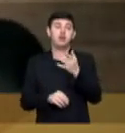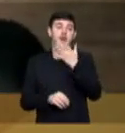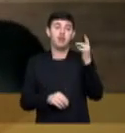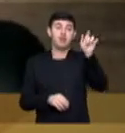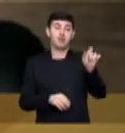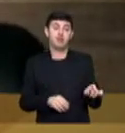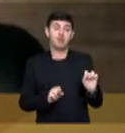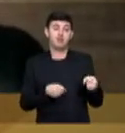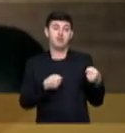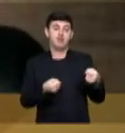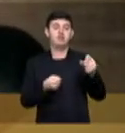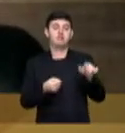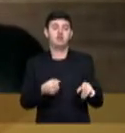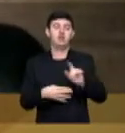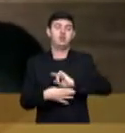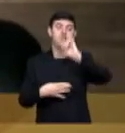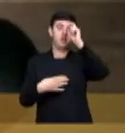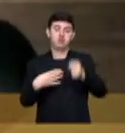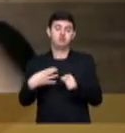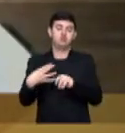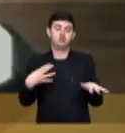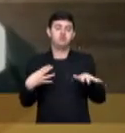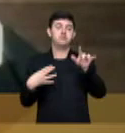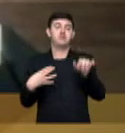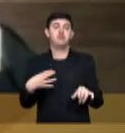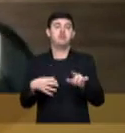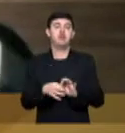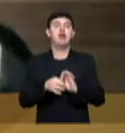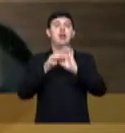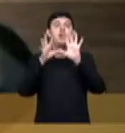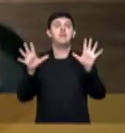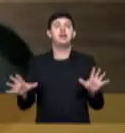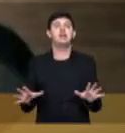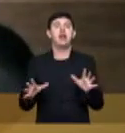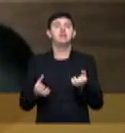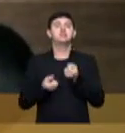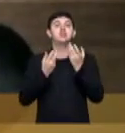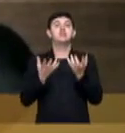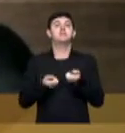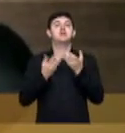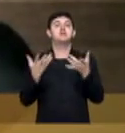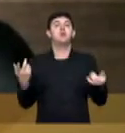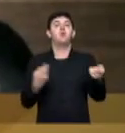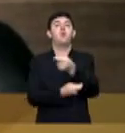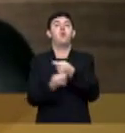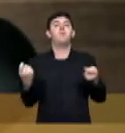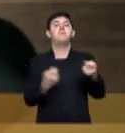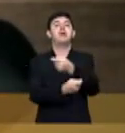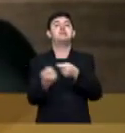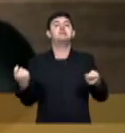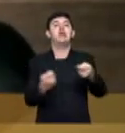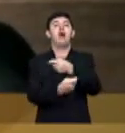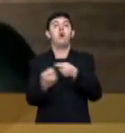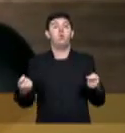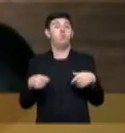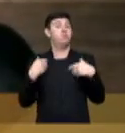pela jurisprudência do tribunal, a liberdade de expressão comercial. A